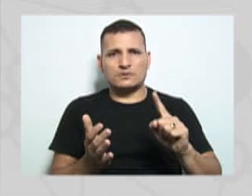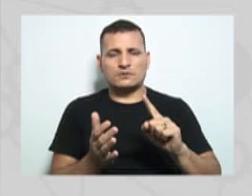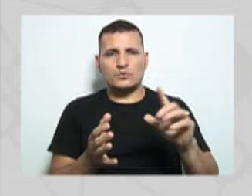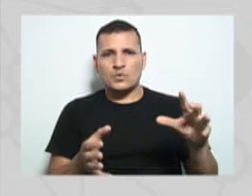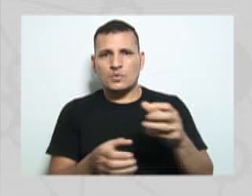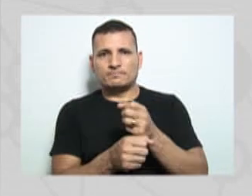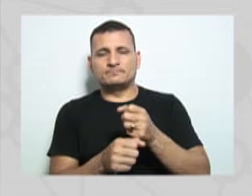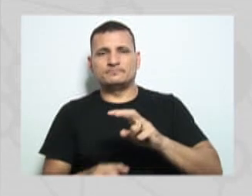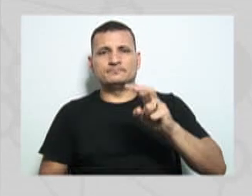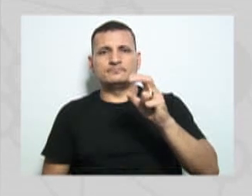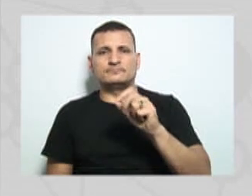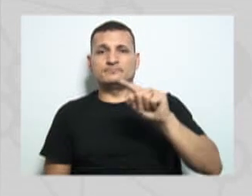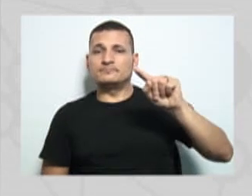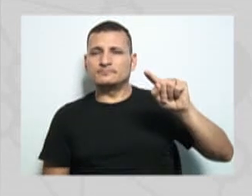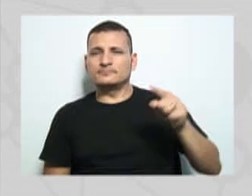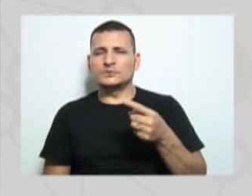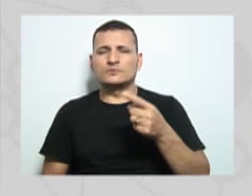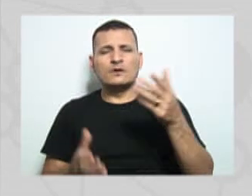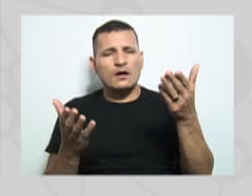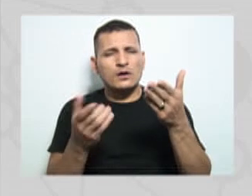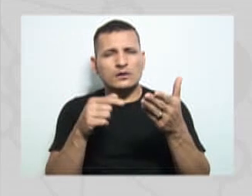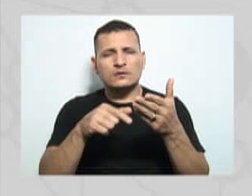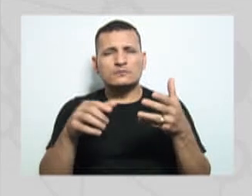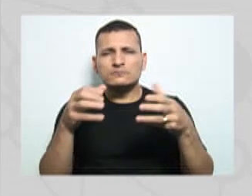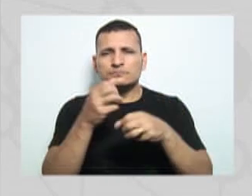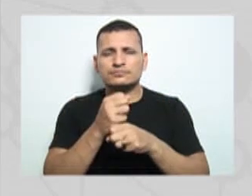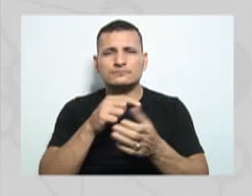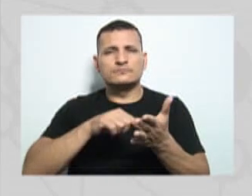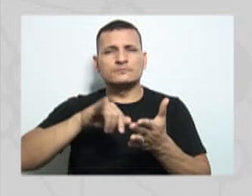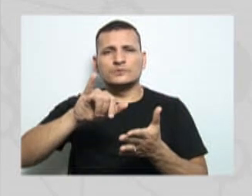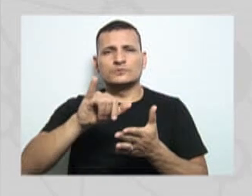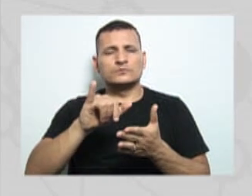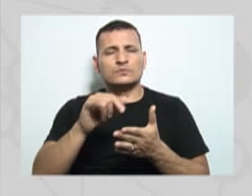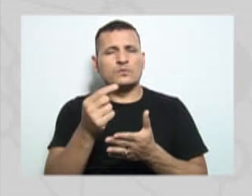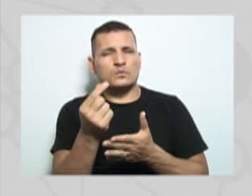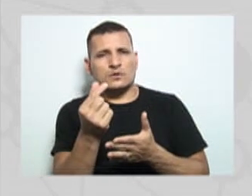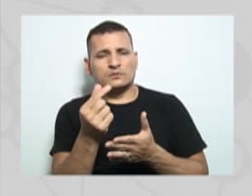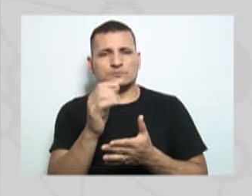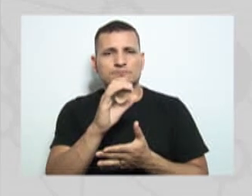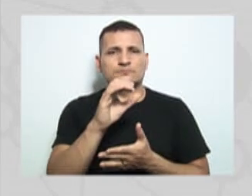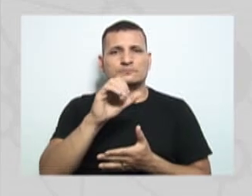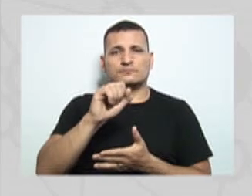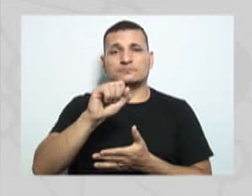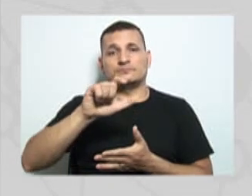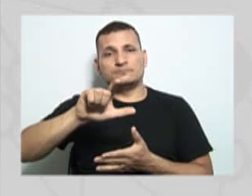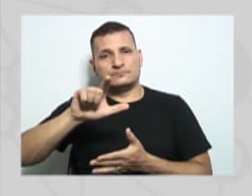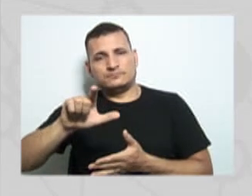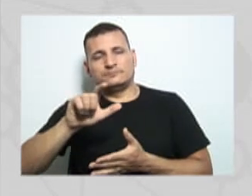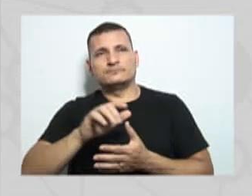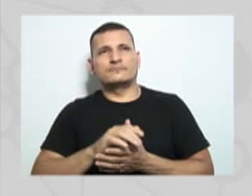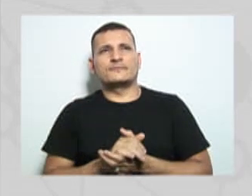mil. Calcule o valor do imposto de renda, no caso aqui é CSLL, certo?